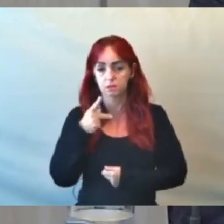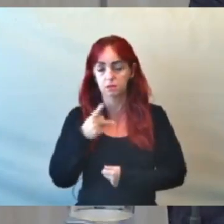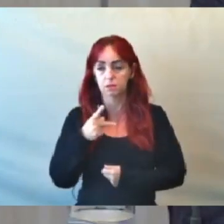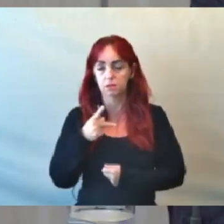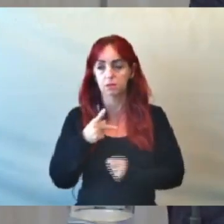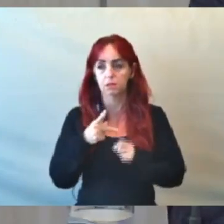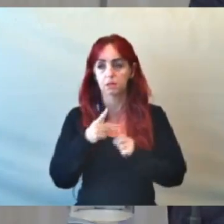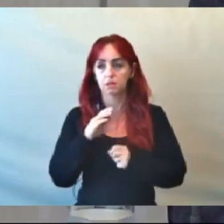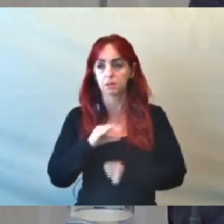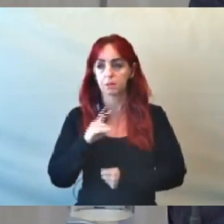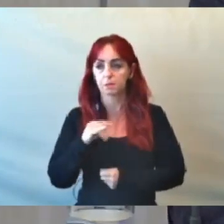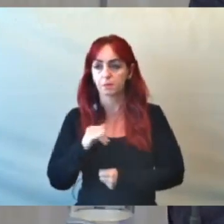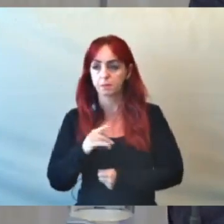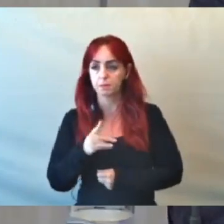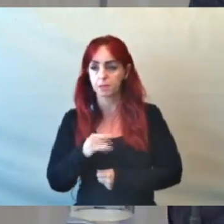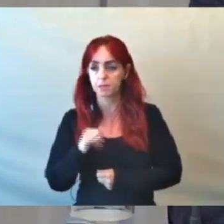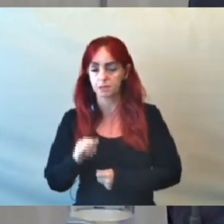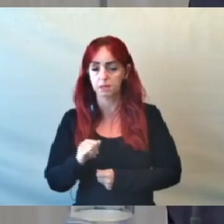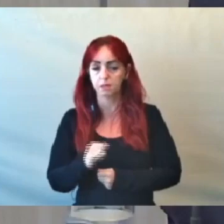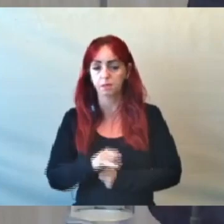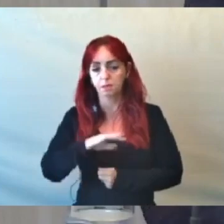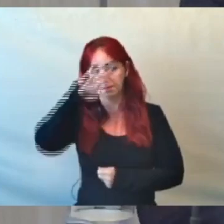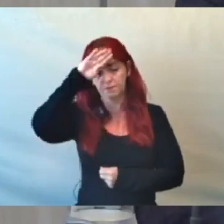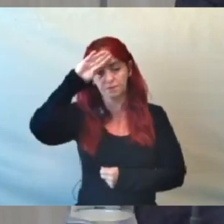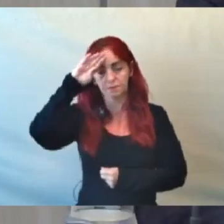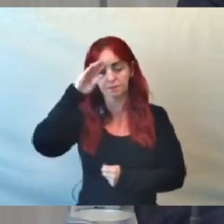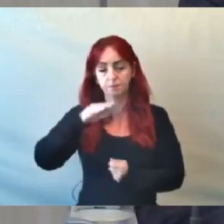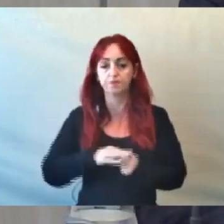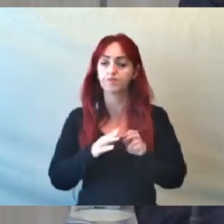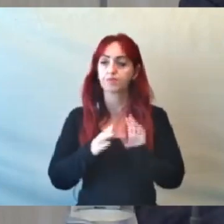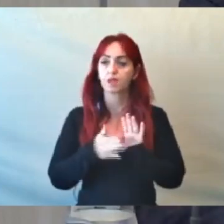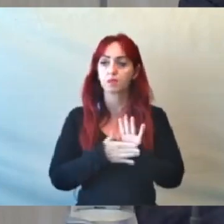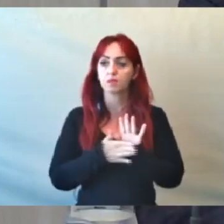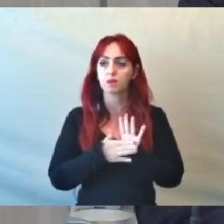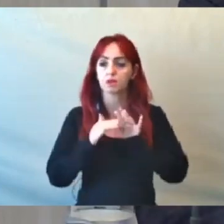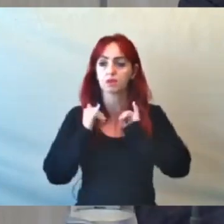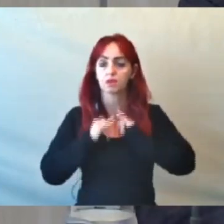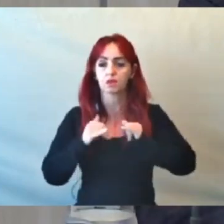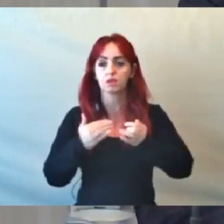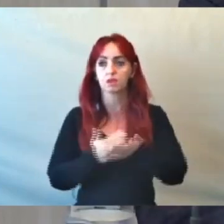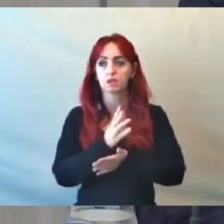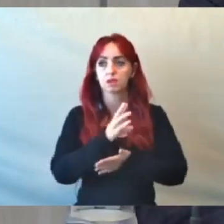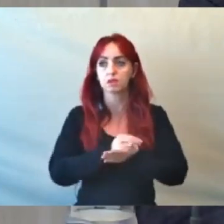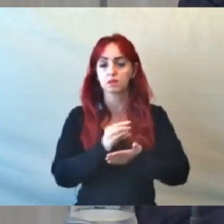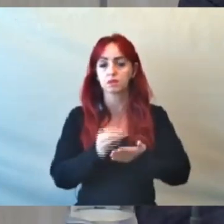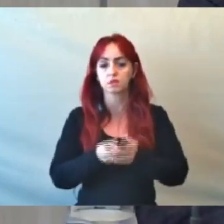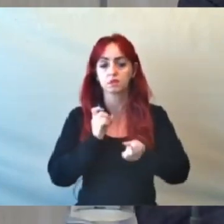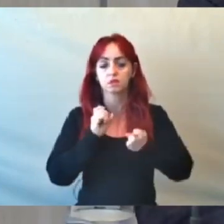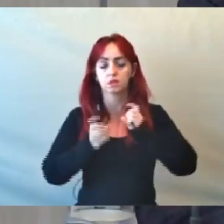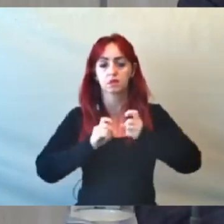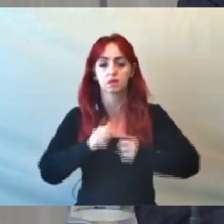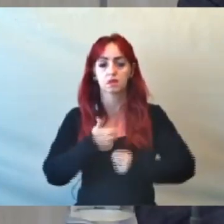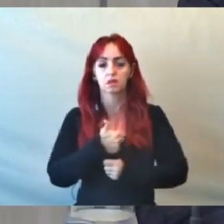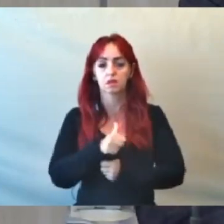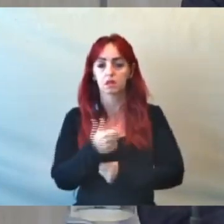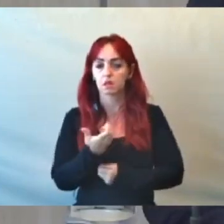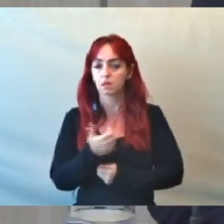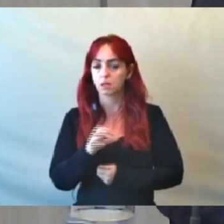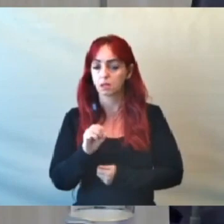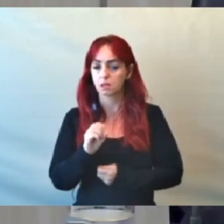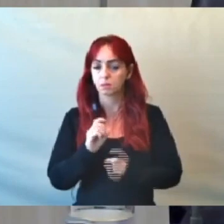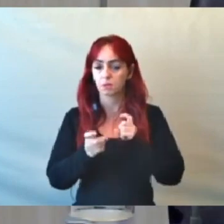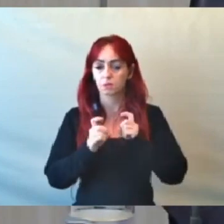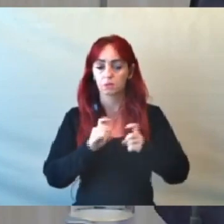pauta, comunicação de aprovação da ata de reunião, da 10ª reunião, visto não haver impugnação desta